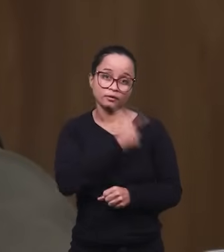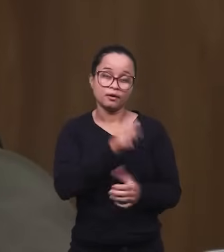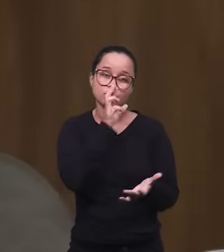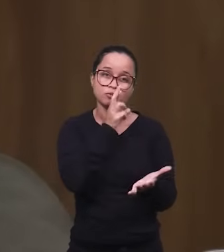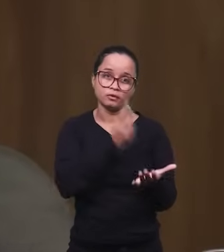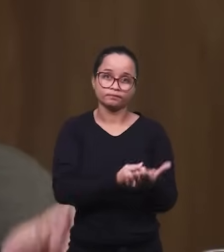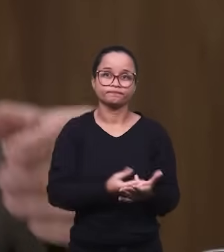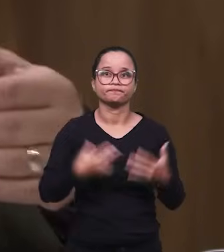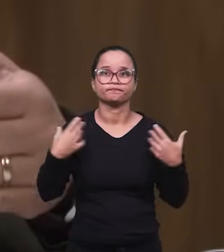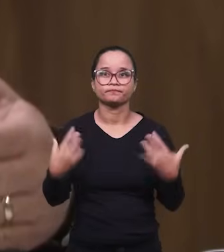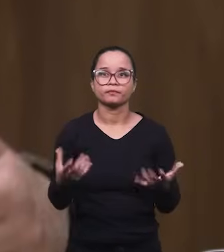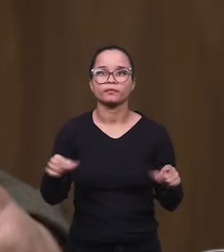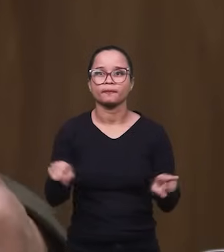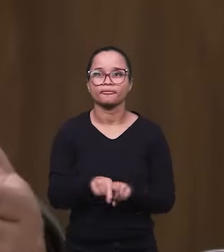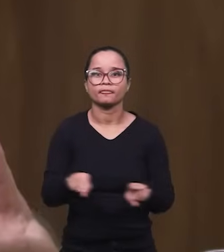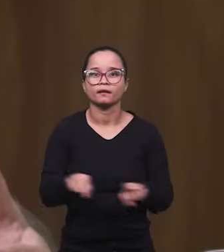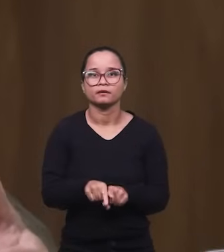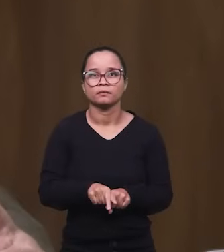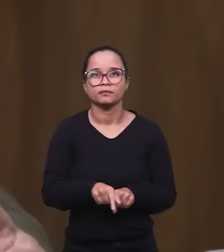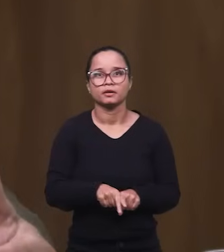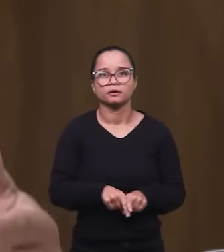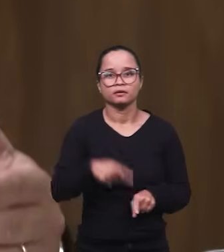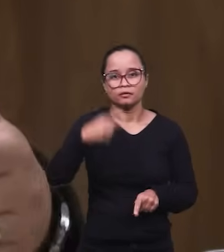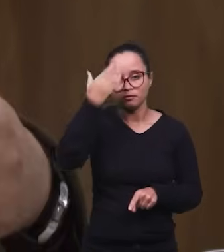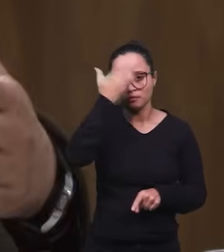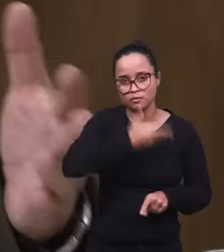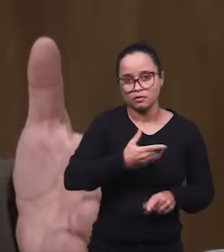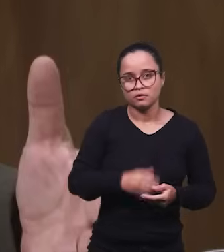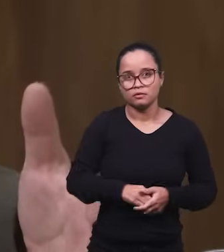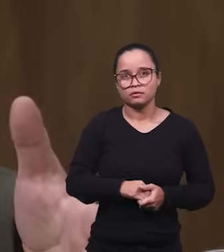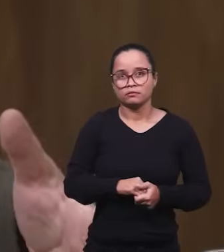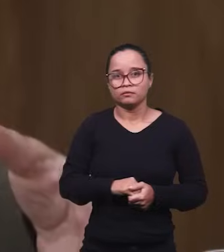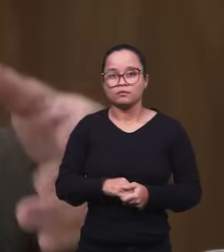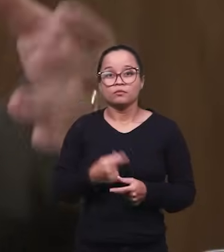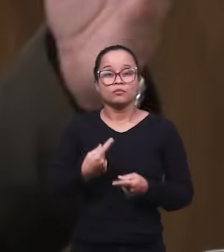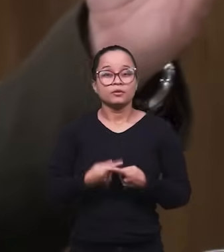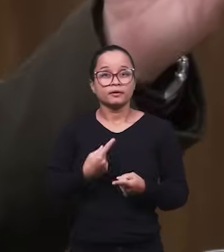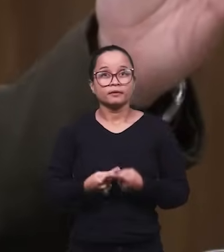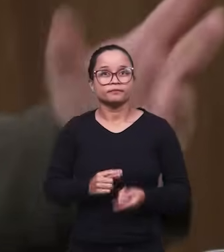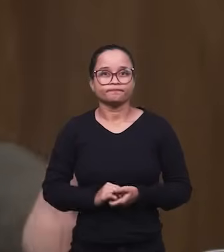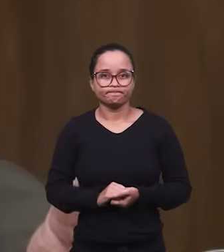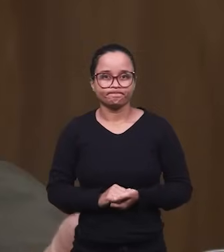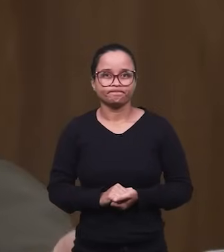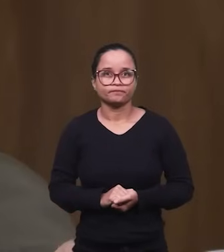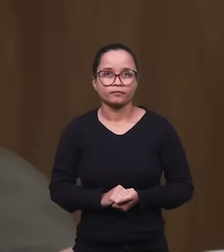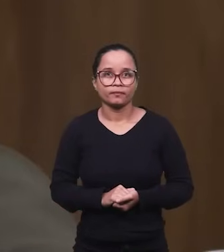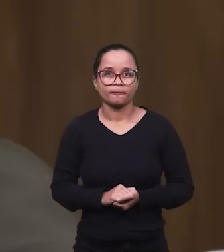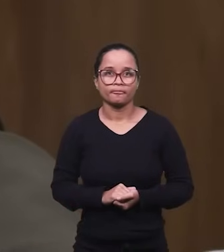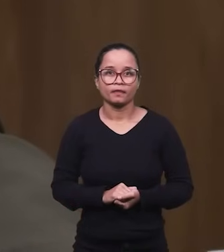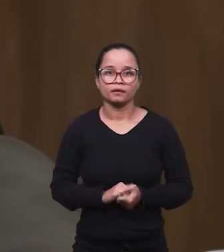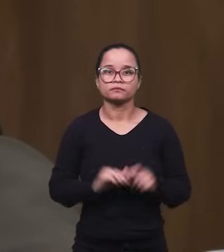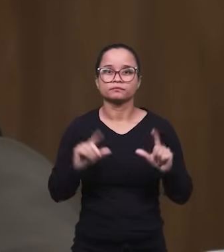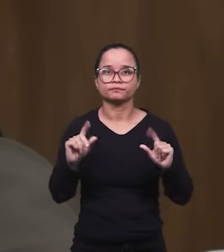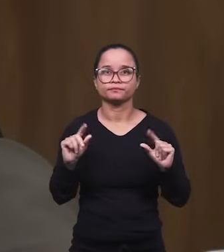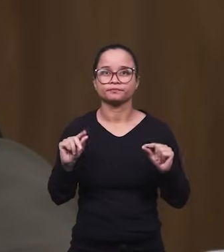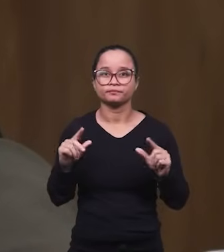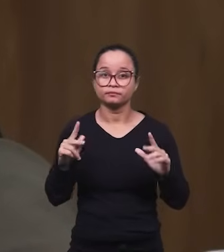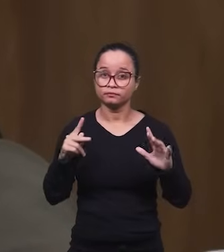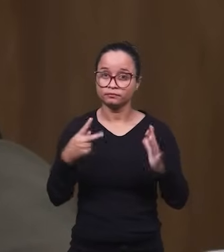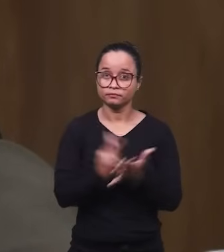dados. E a gente chega também numa comprovação dessa magnitude por causa das